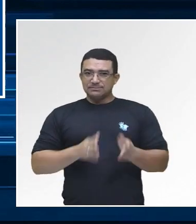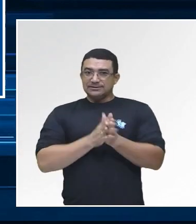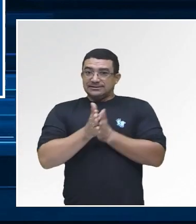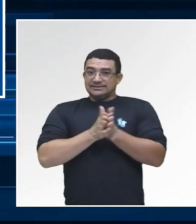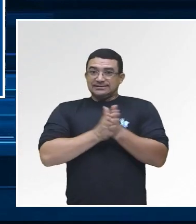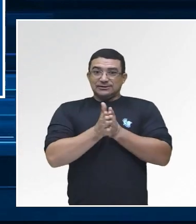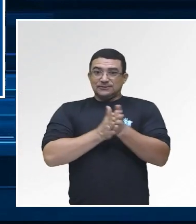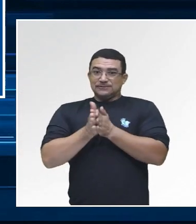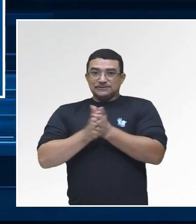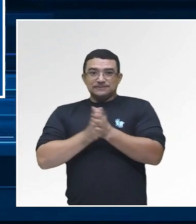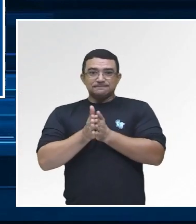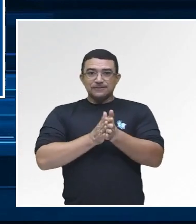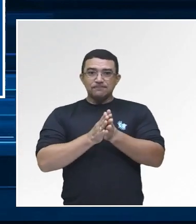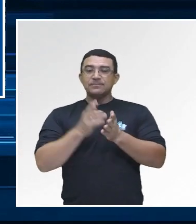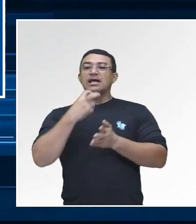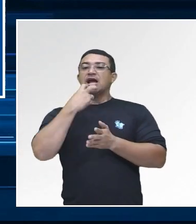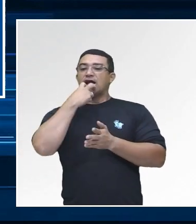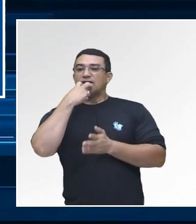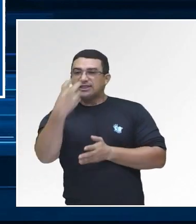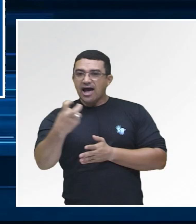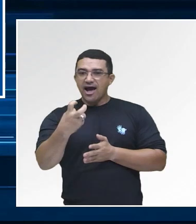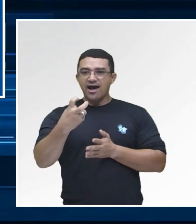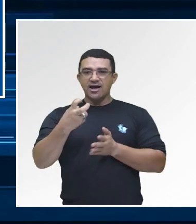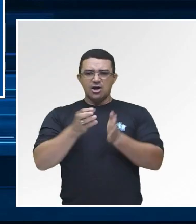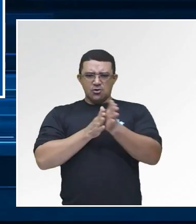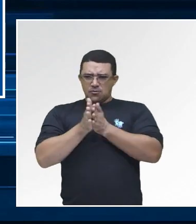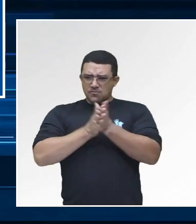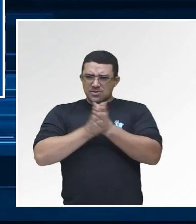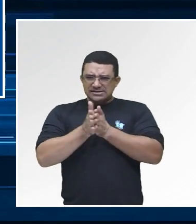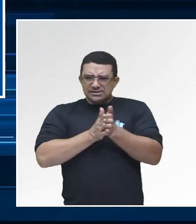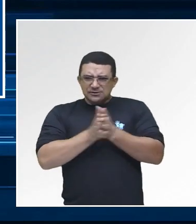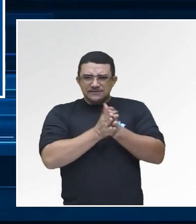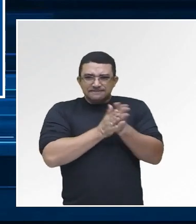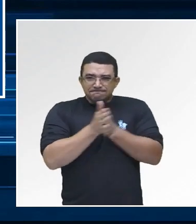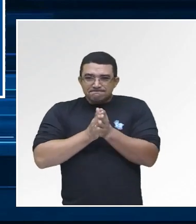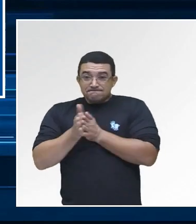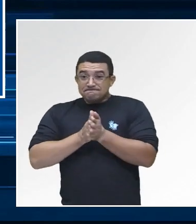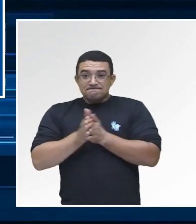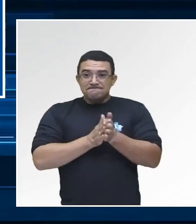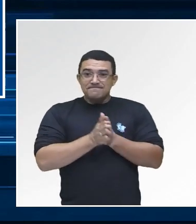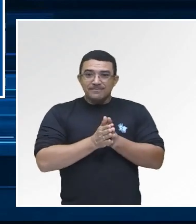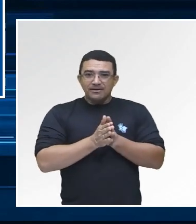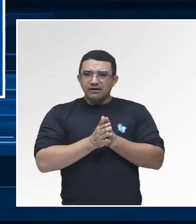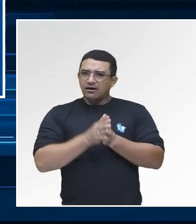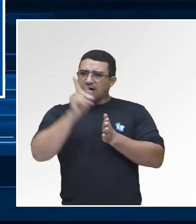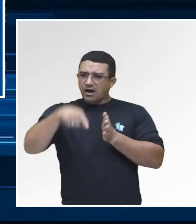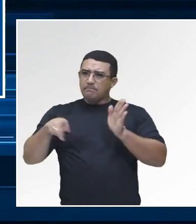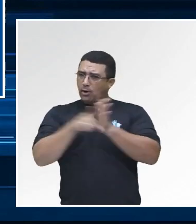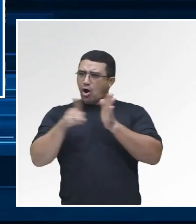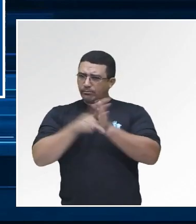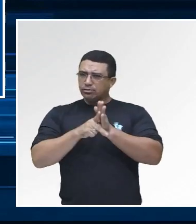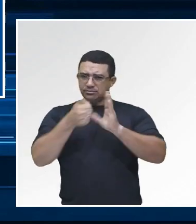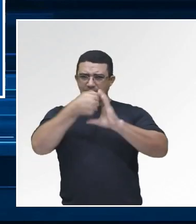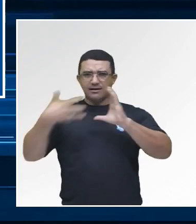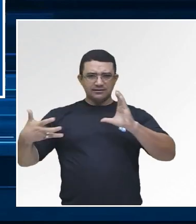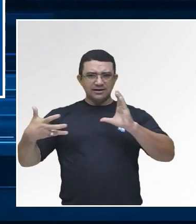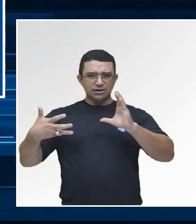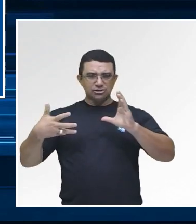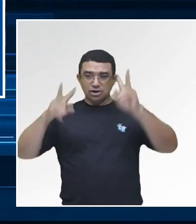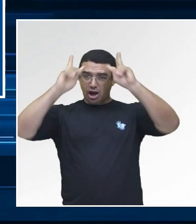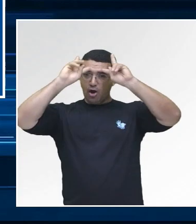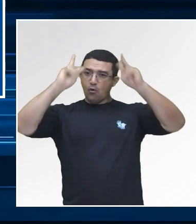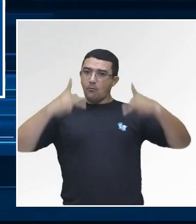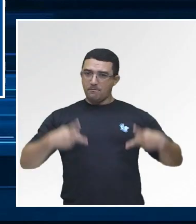uma característica, né, humana, principalmente, né? Ou as pessoas estão ansiosas